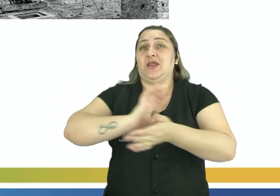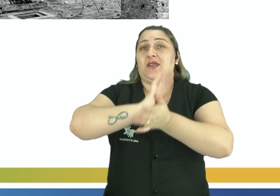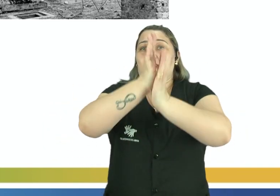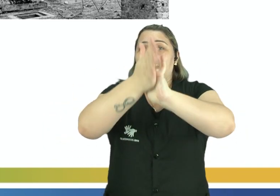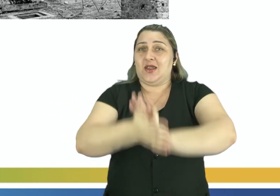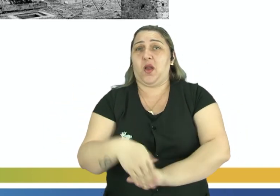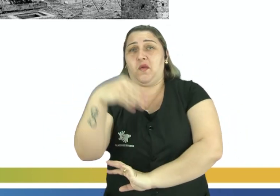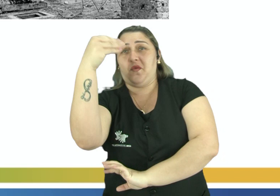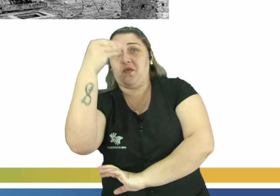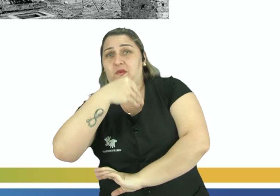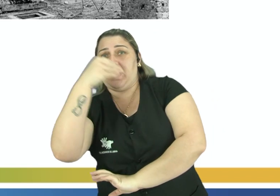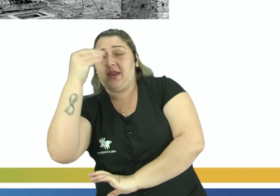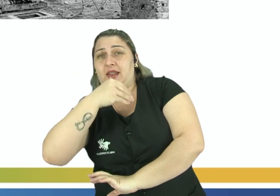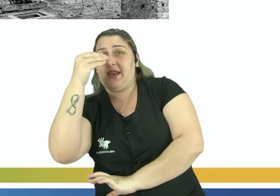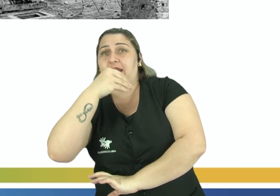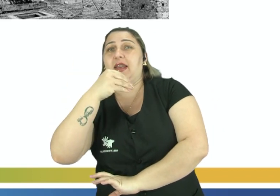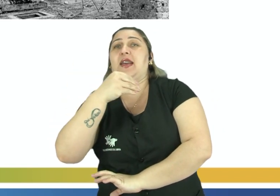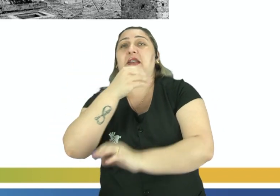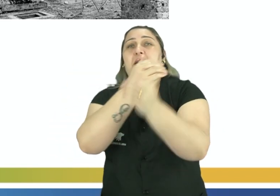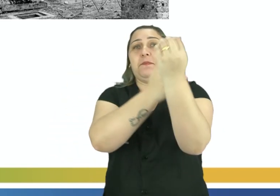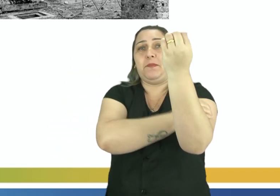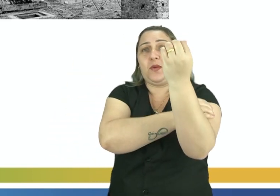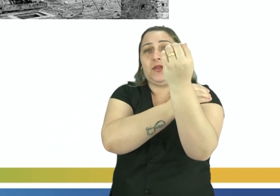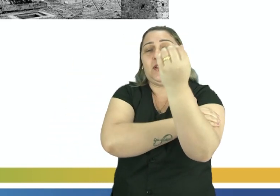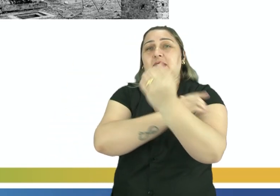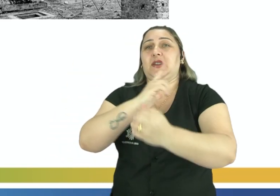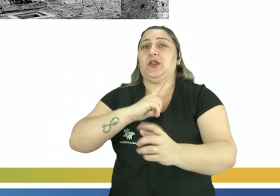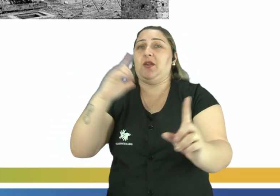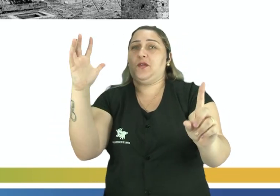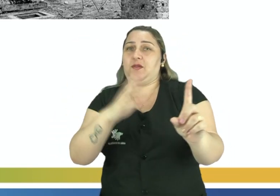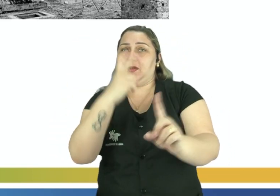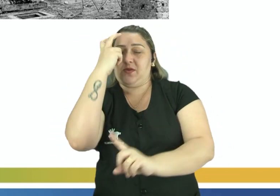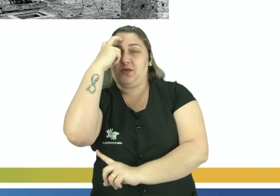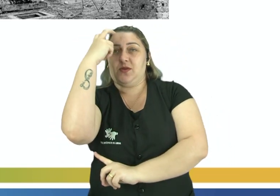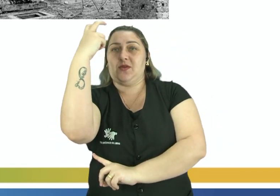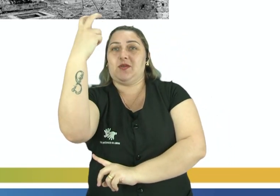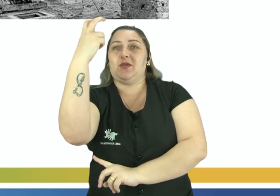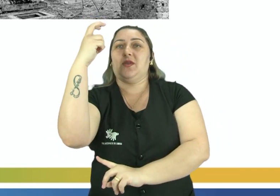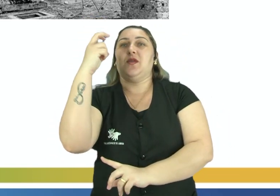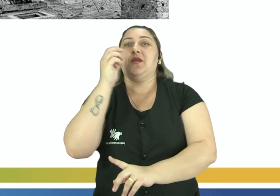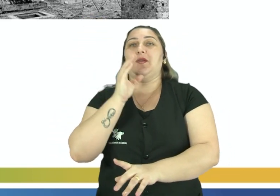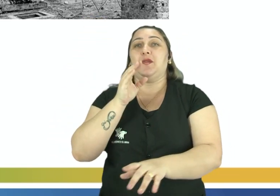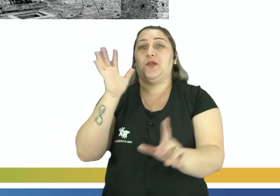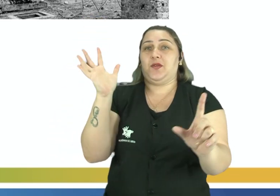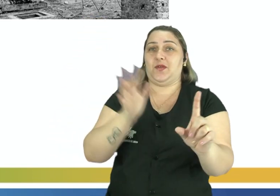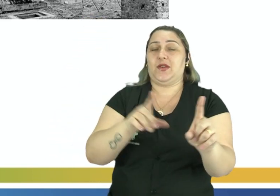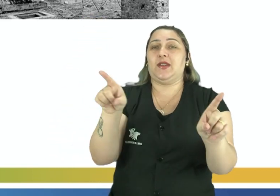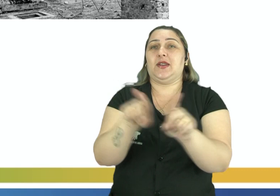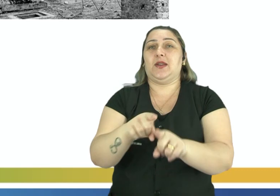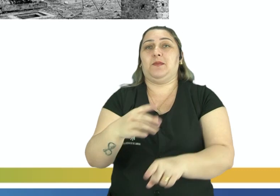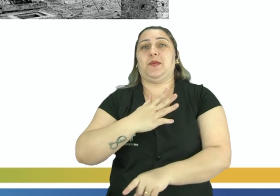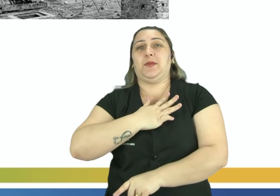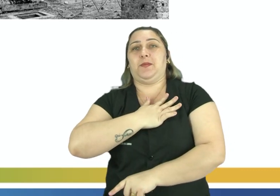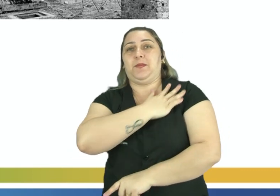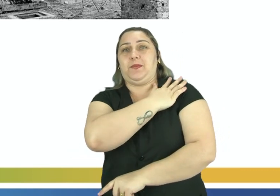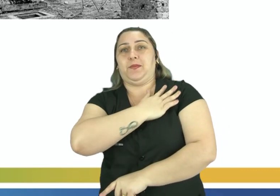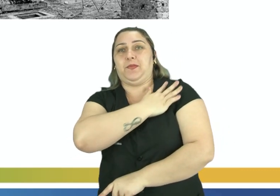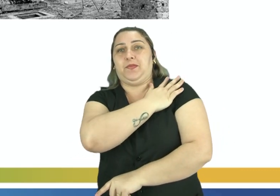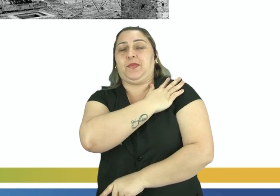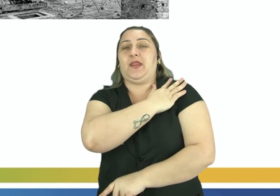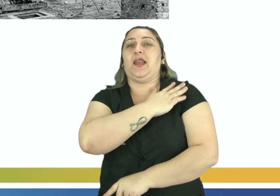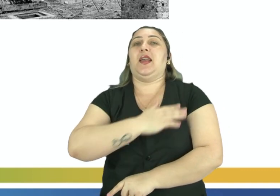de fragilidade dessas potências que tinham influência cultural e influência até mesmo militar